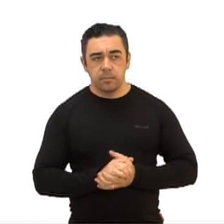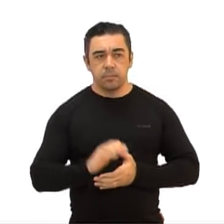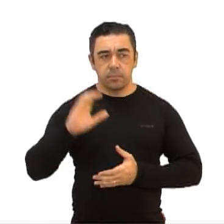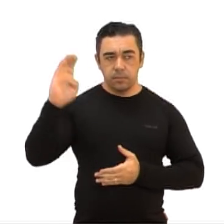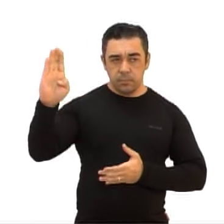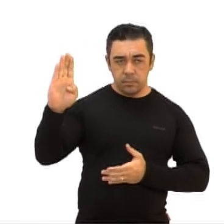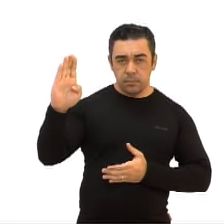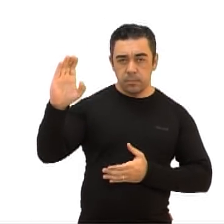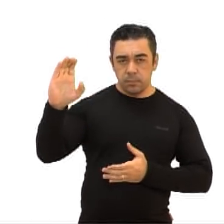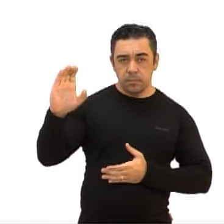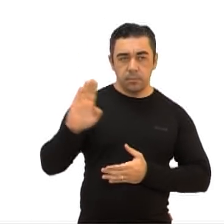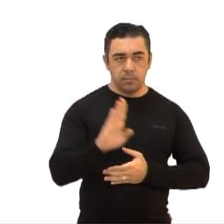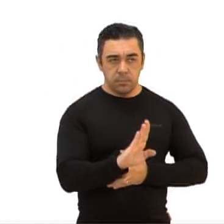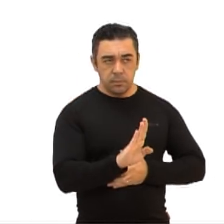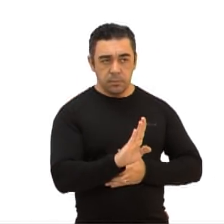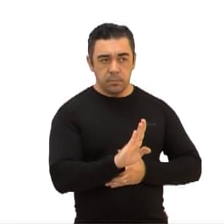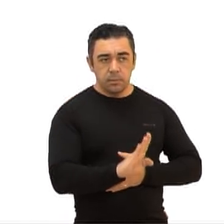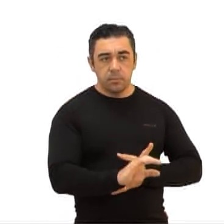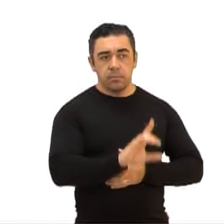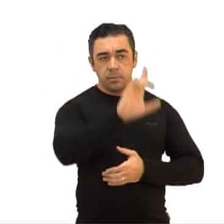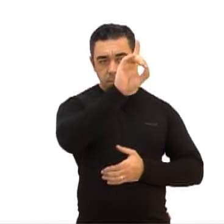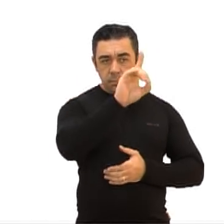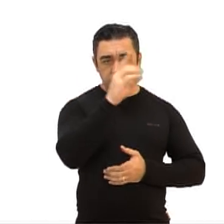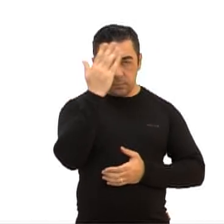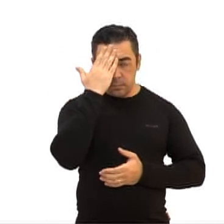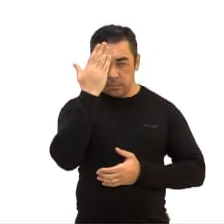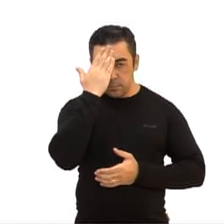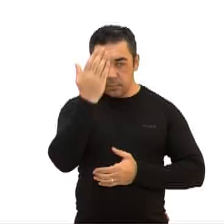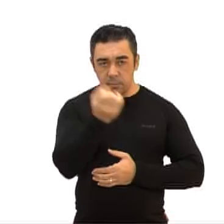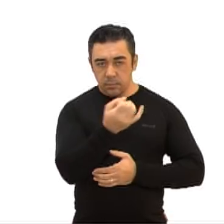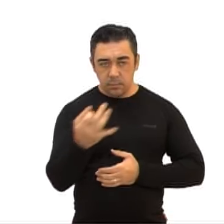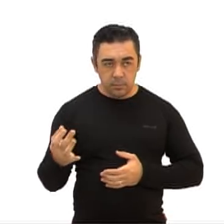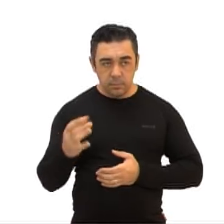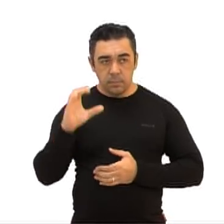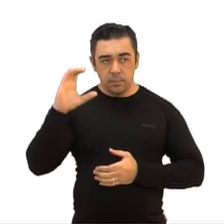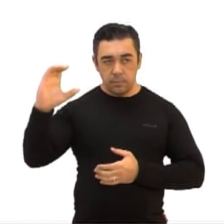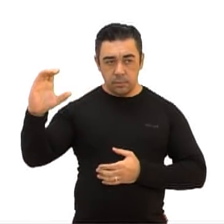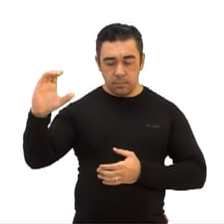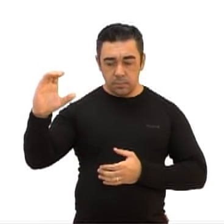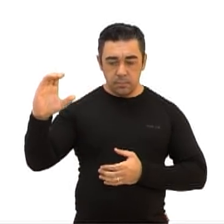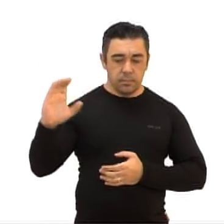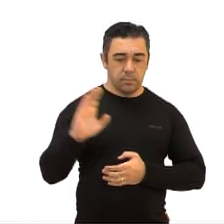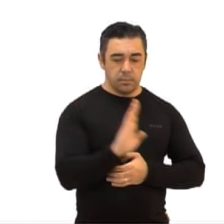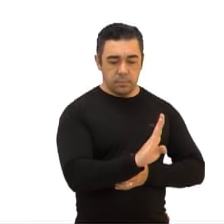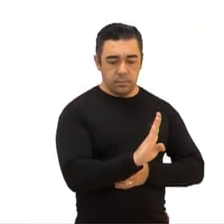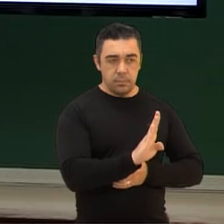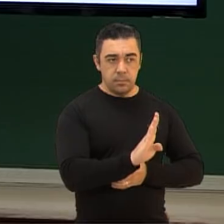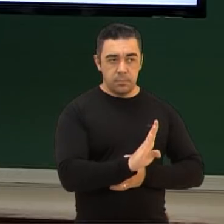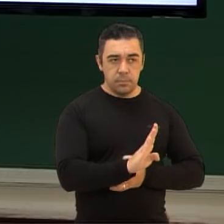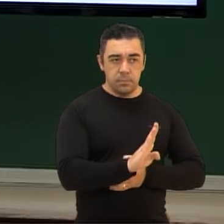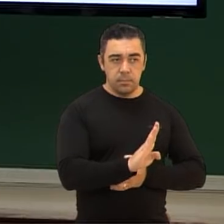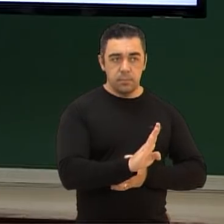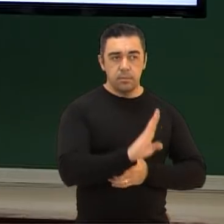CBD na figura. Então, eu quero saber qual que é este ângulo aqui, ó,